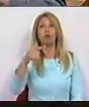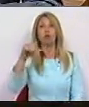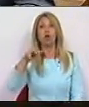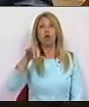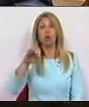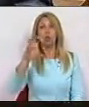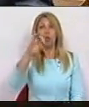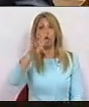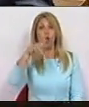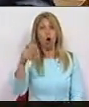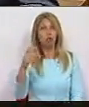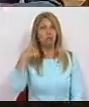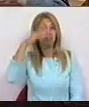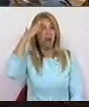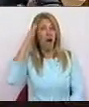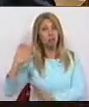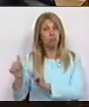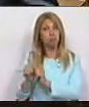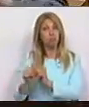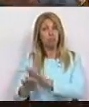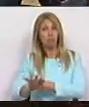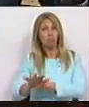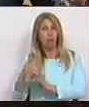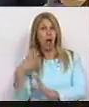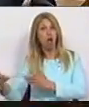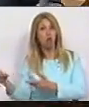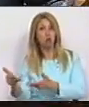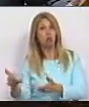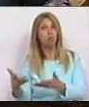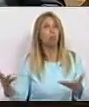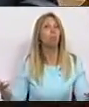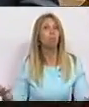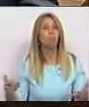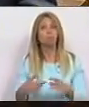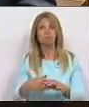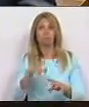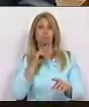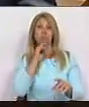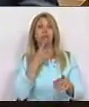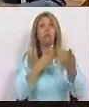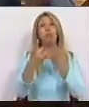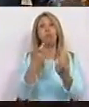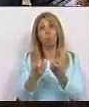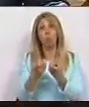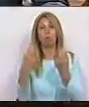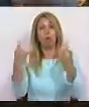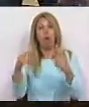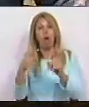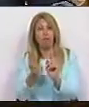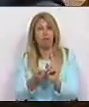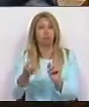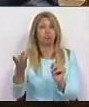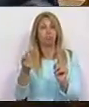seu braço direito, e certamente terá feito aquelas perguntas, rodeado, com certeza, por um conjunto de economistas, visto que eram perguntas